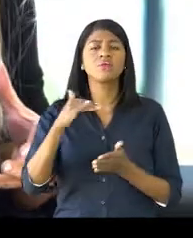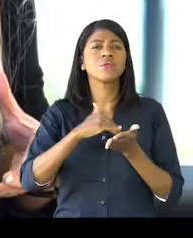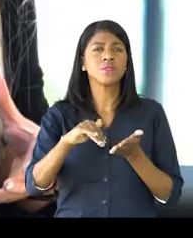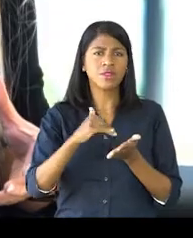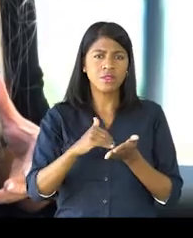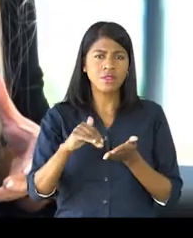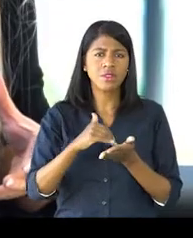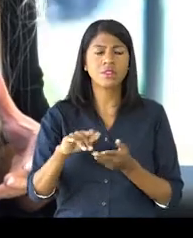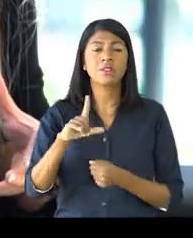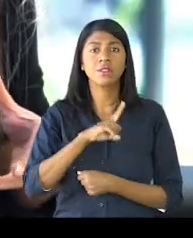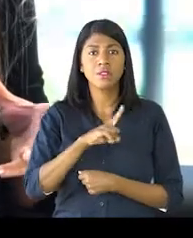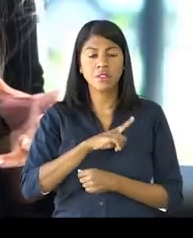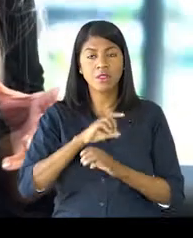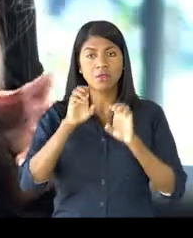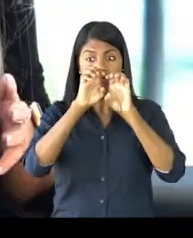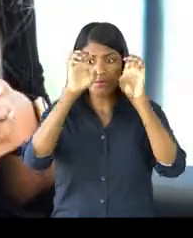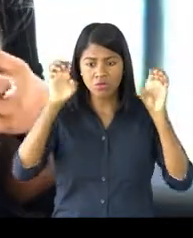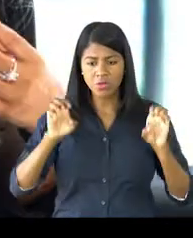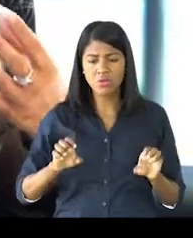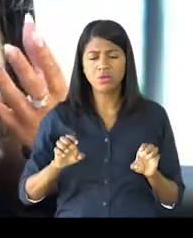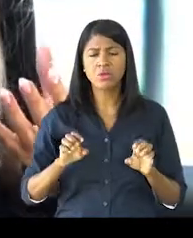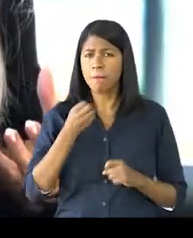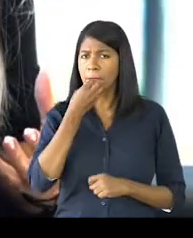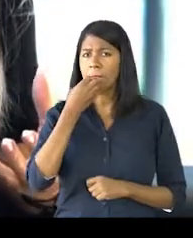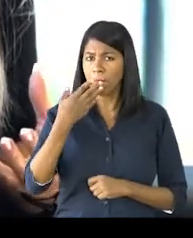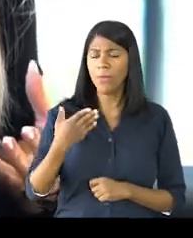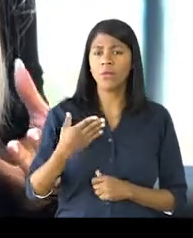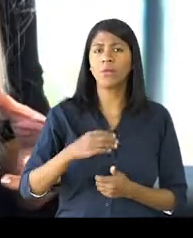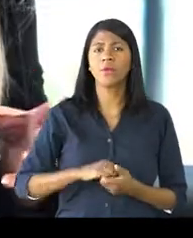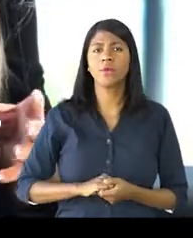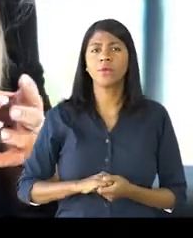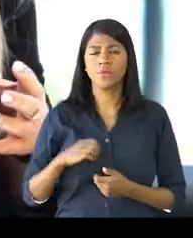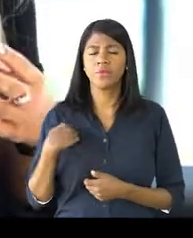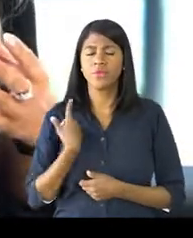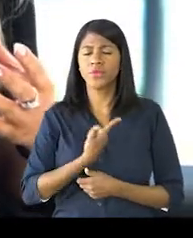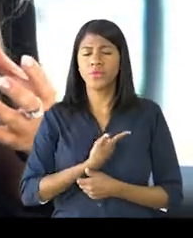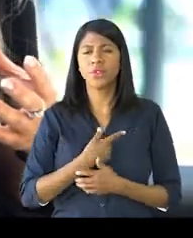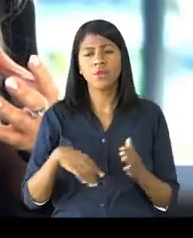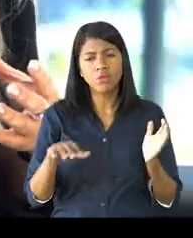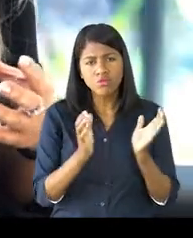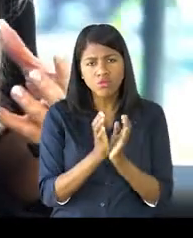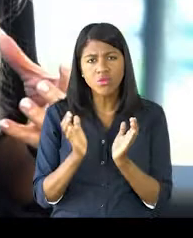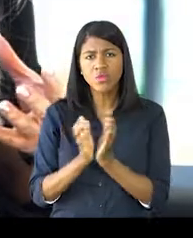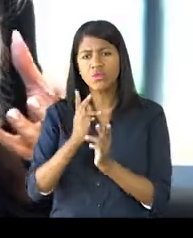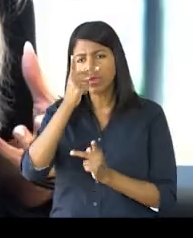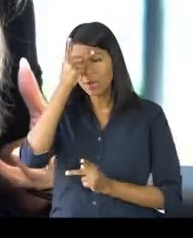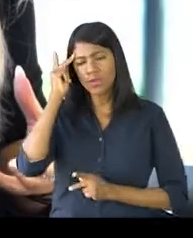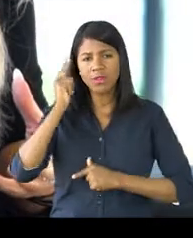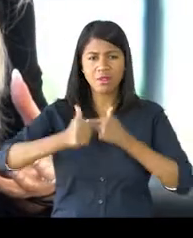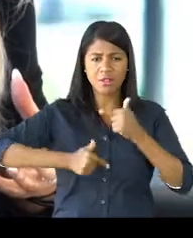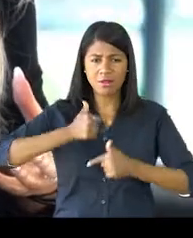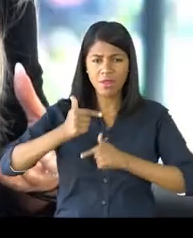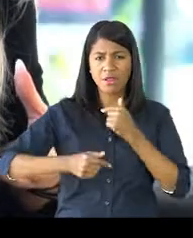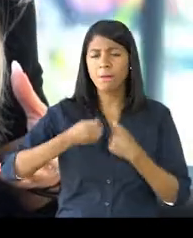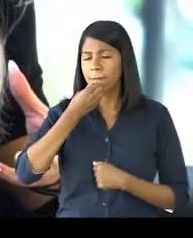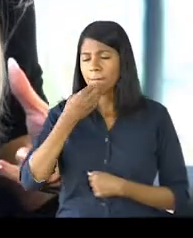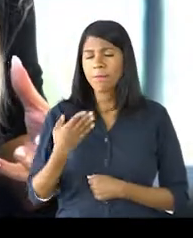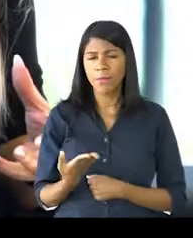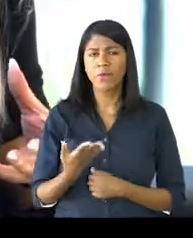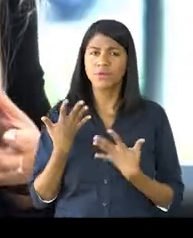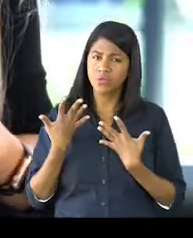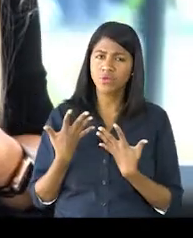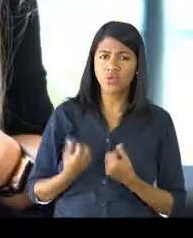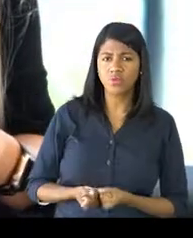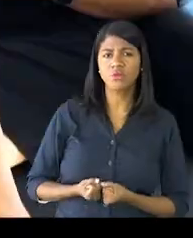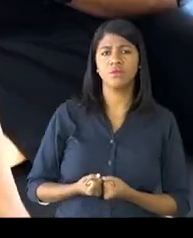é uma secretaria, Camarota, que tem uma estrutura física e estamos montando uma equipe qualificada. É assim